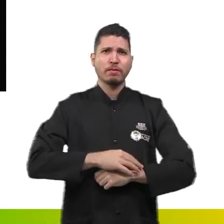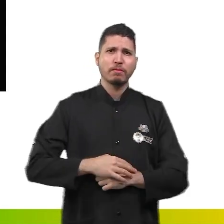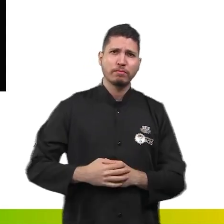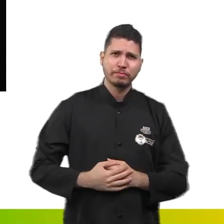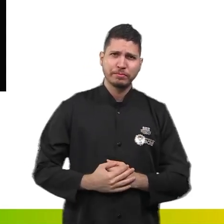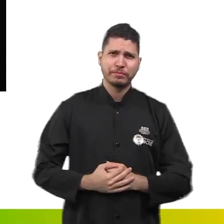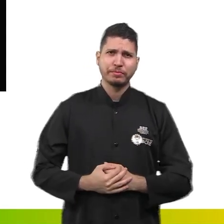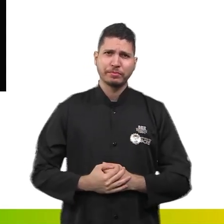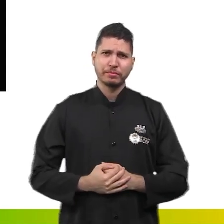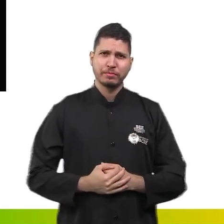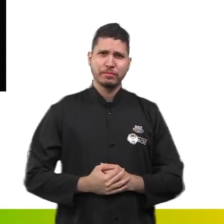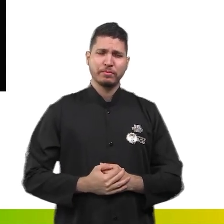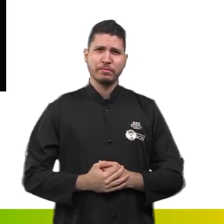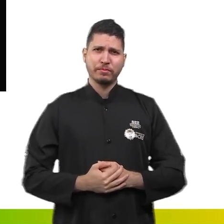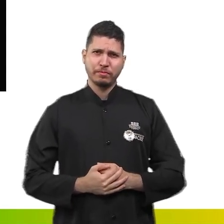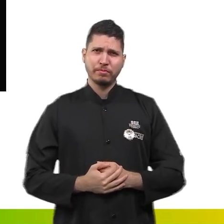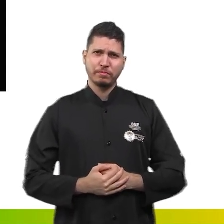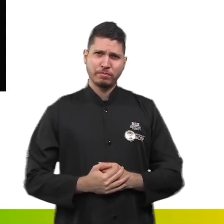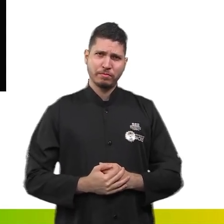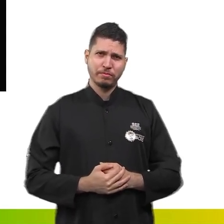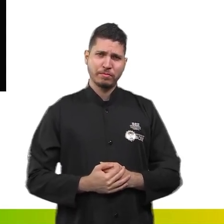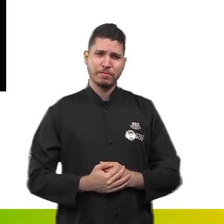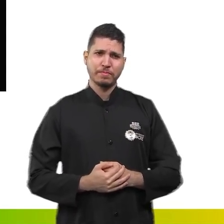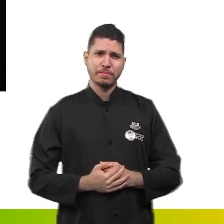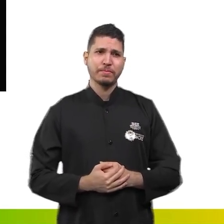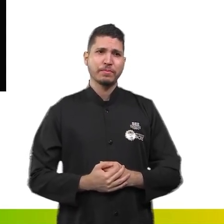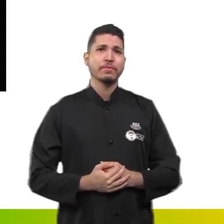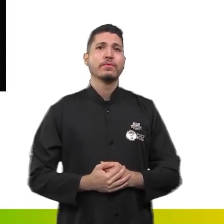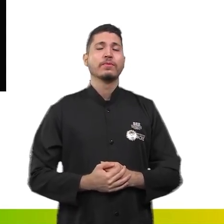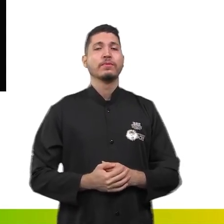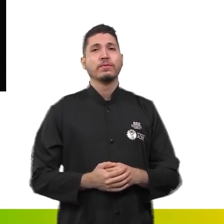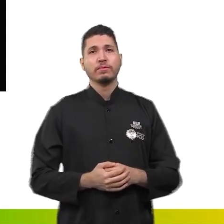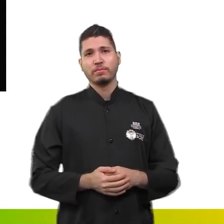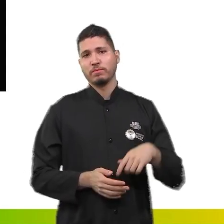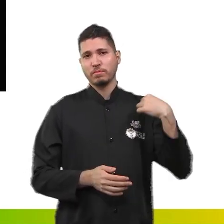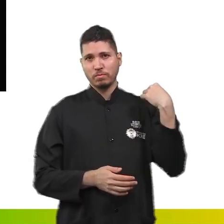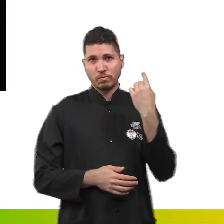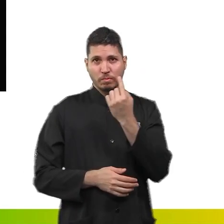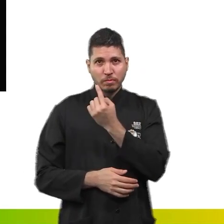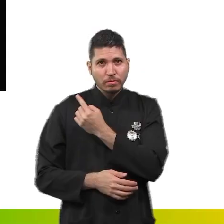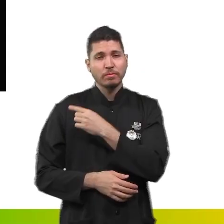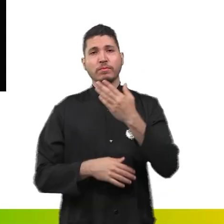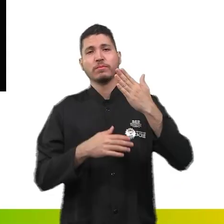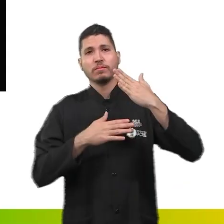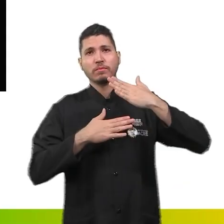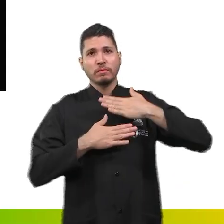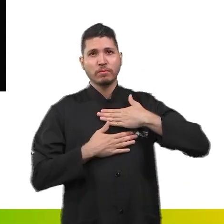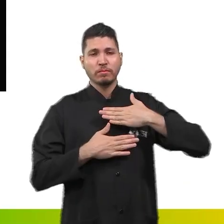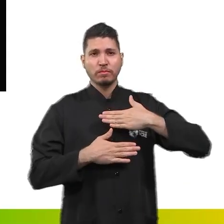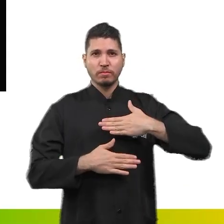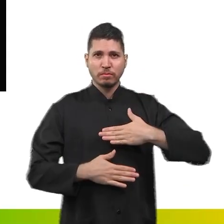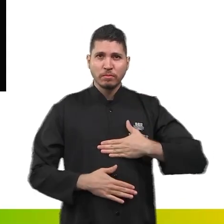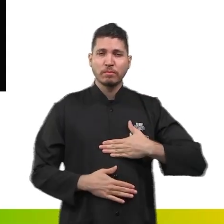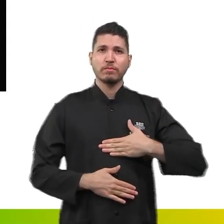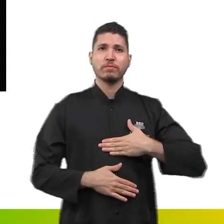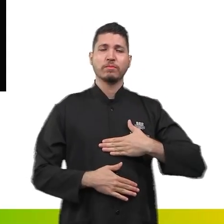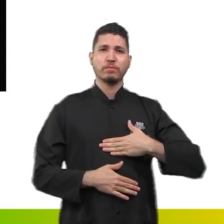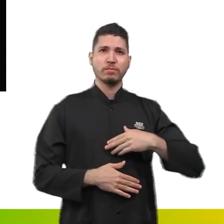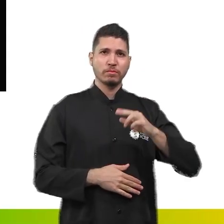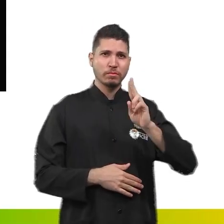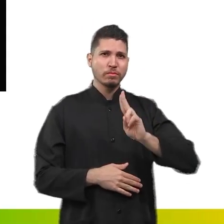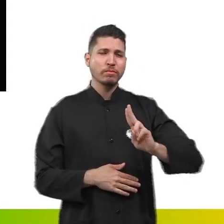Agora, professora, podemos ver como o nosso corpo ele pode, de fato, ser uma peça, um